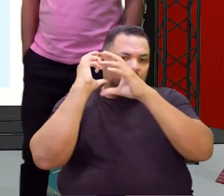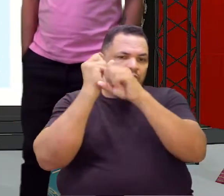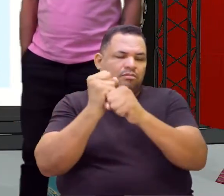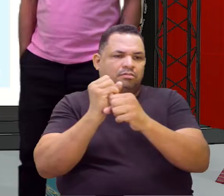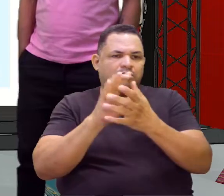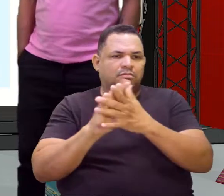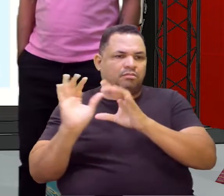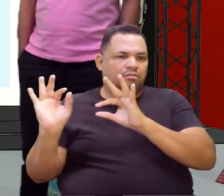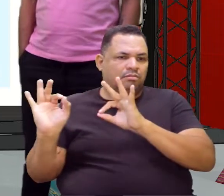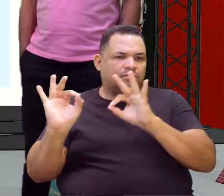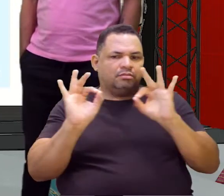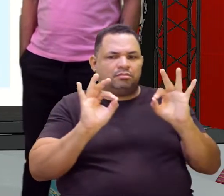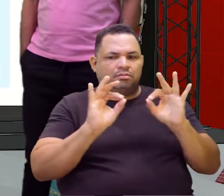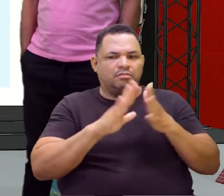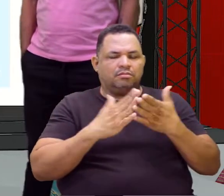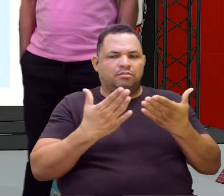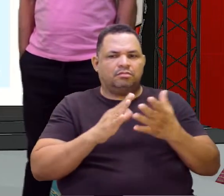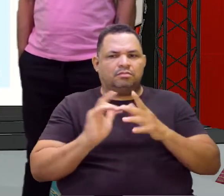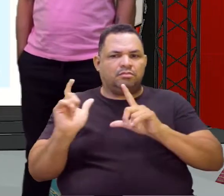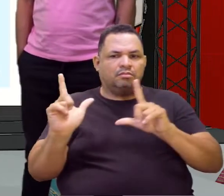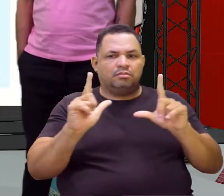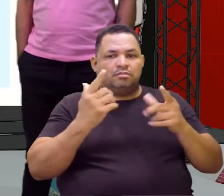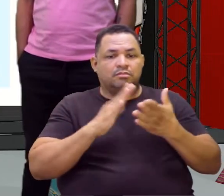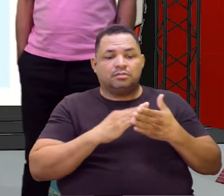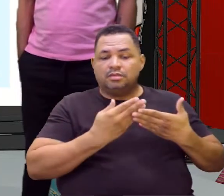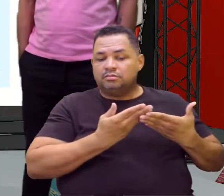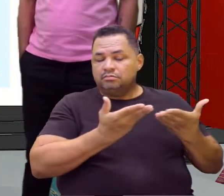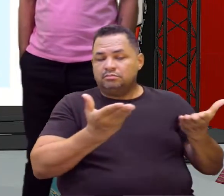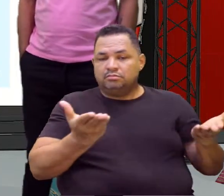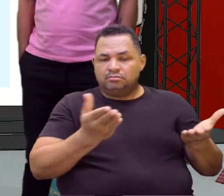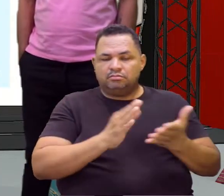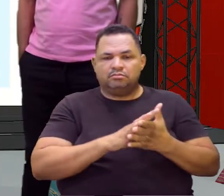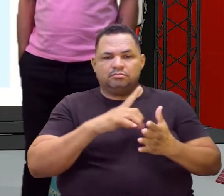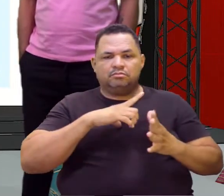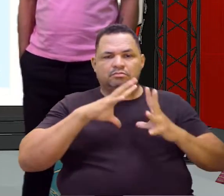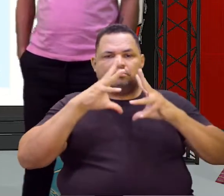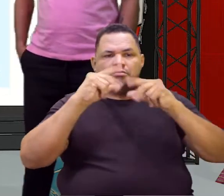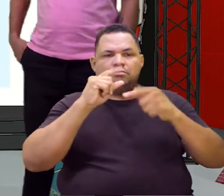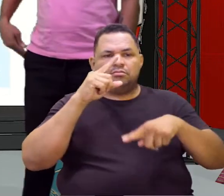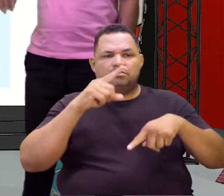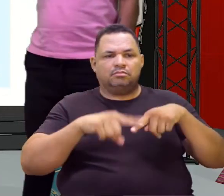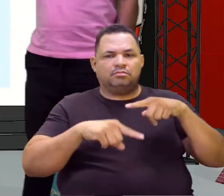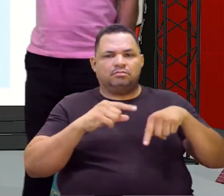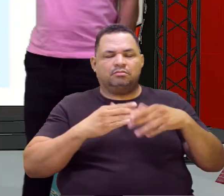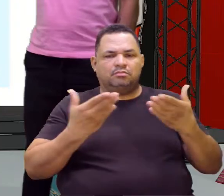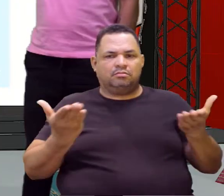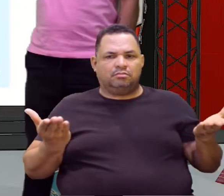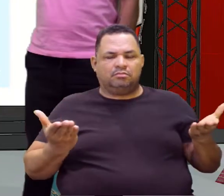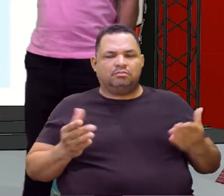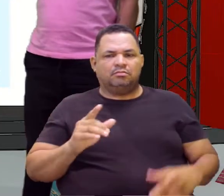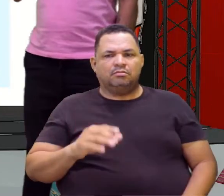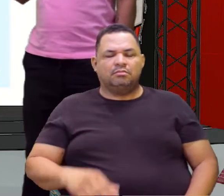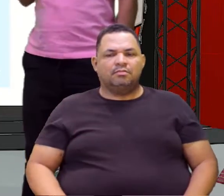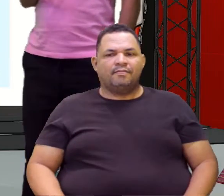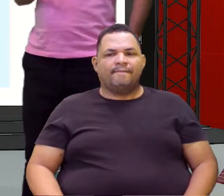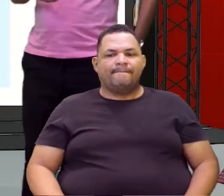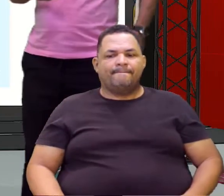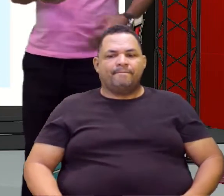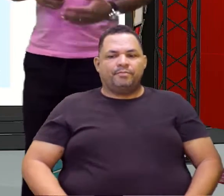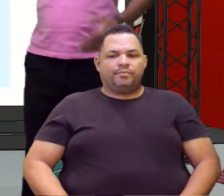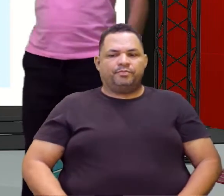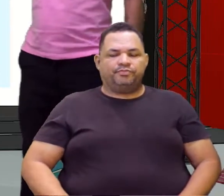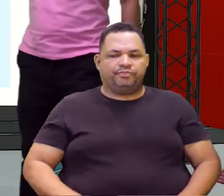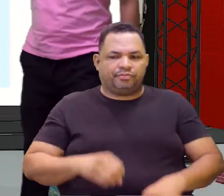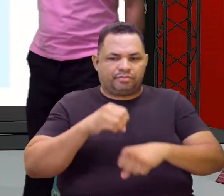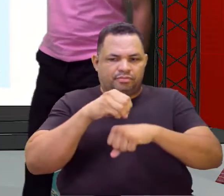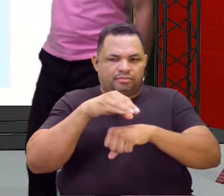porque esse slide, né, é bom que o material fica disponível para eles, vai em PDF, tá? Então vocês já têm todo o material aqui, bem legal. E uma dica,